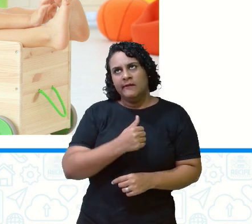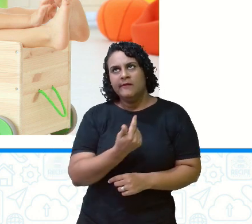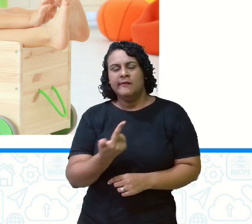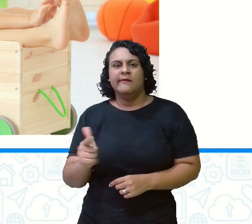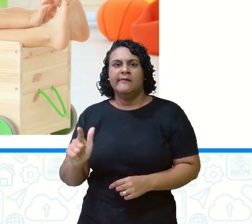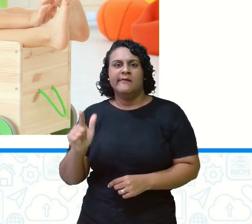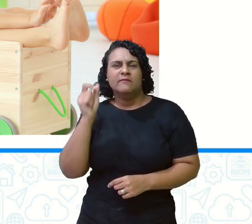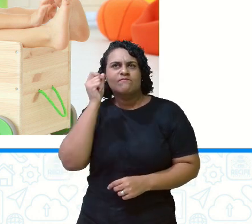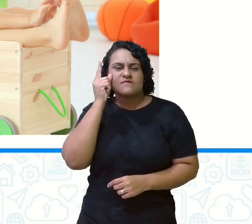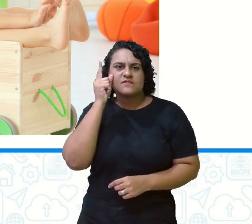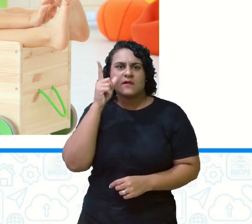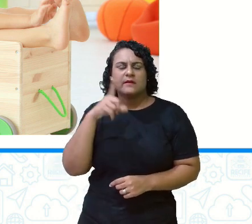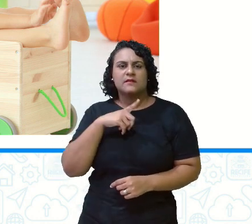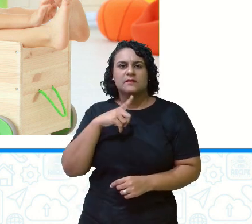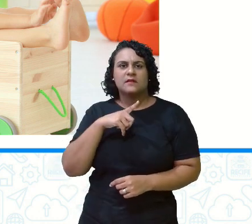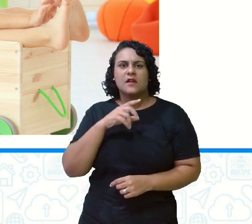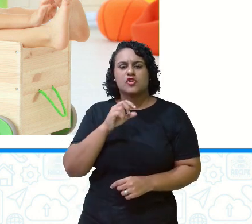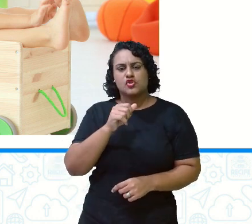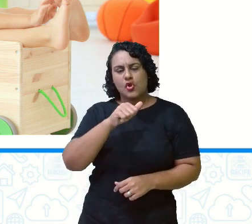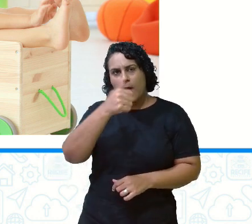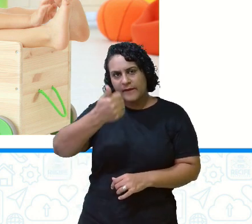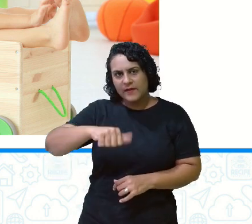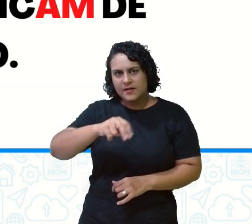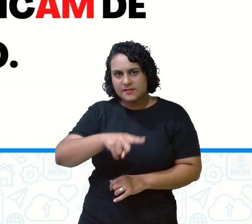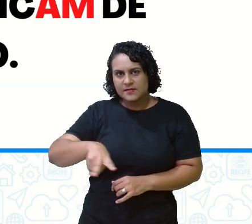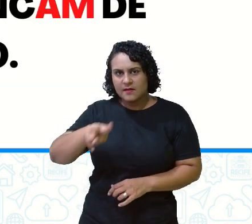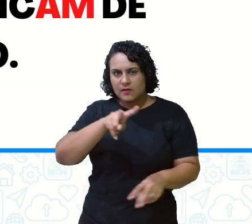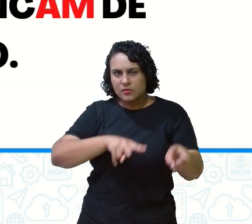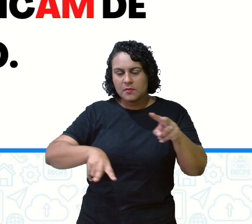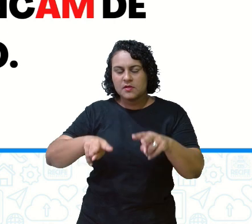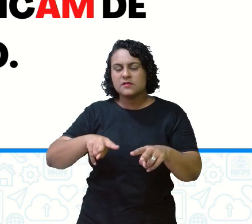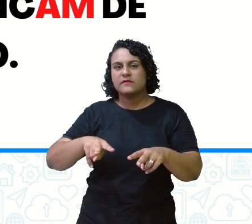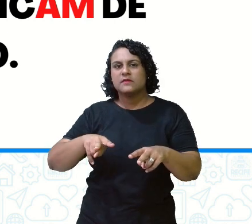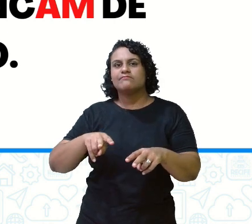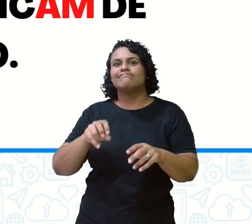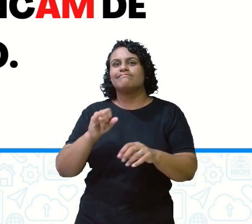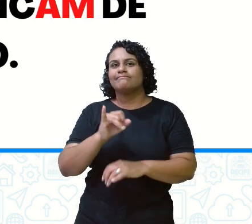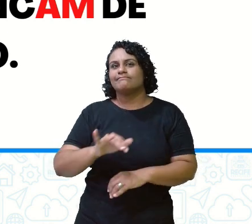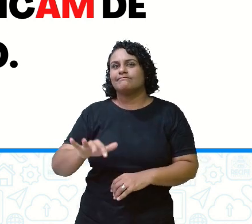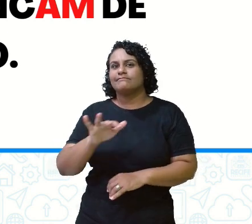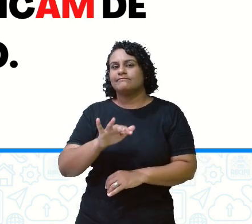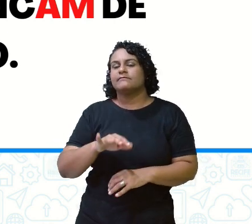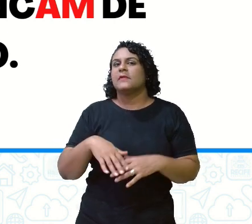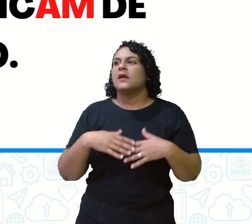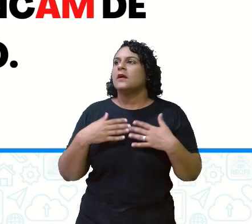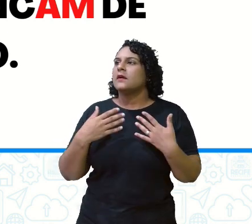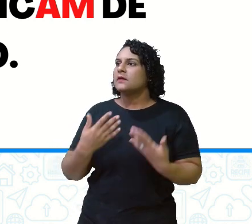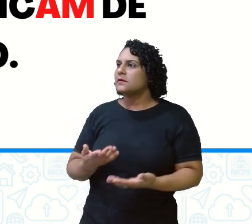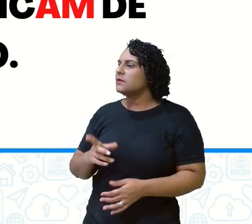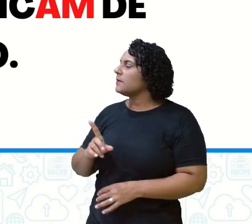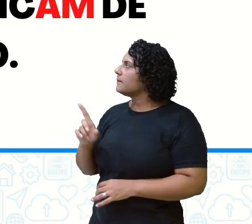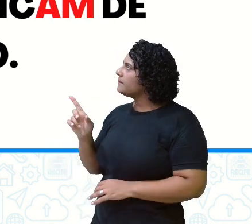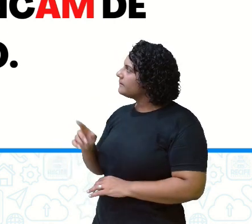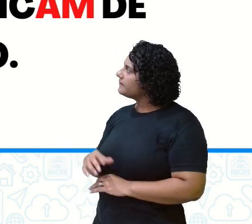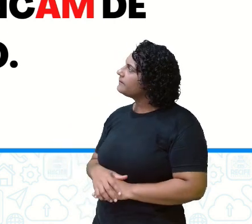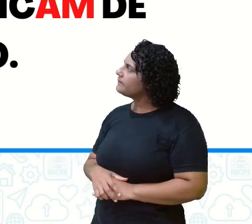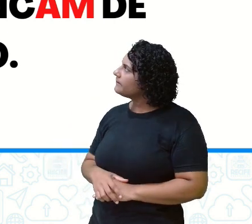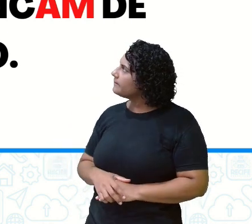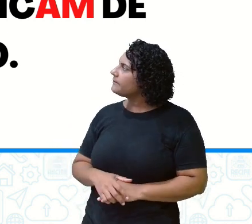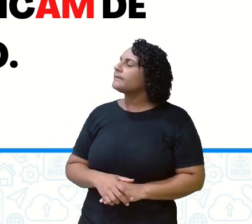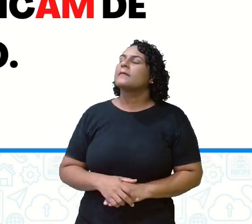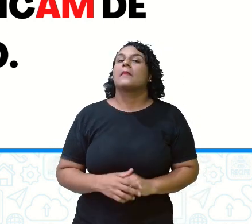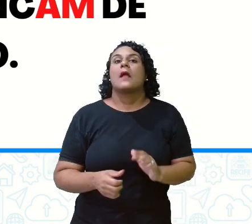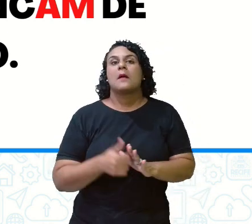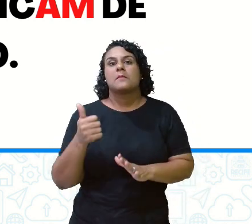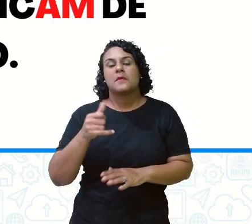ideia ao olhar para essa imagem. Então, como ficaria uma frase quando a gente fosse, né, analisar aquela imagem?